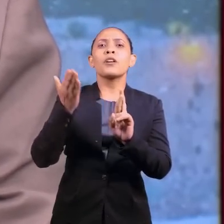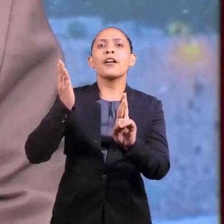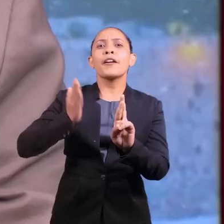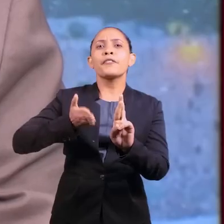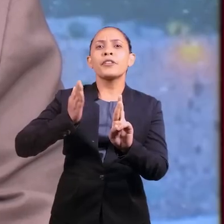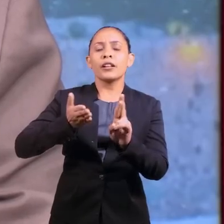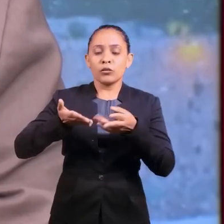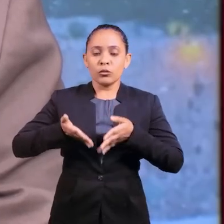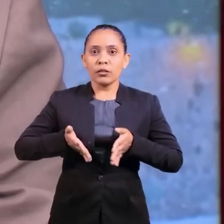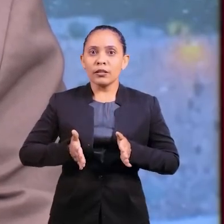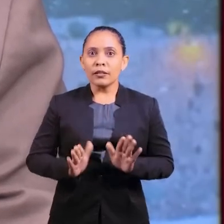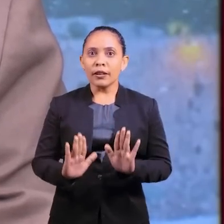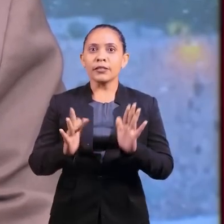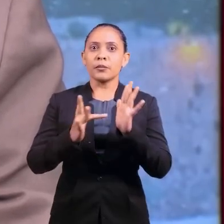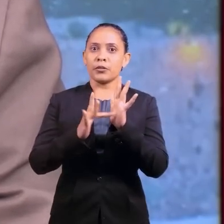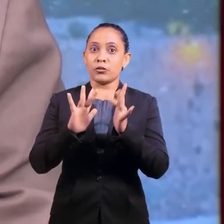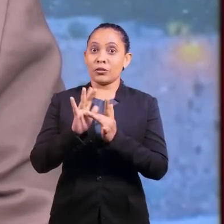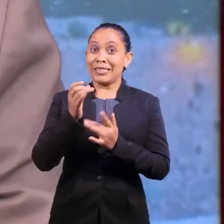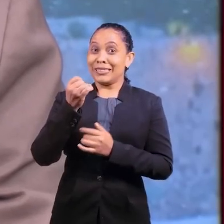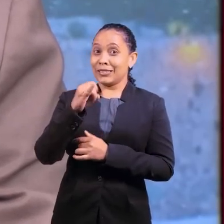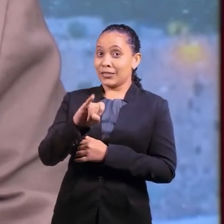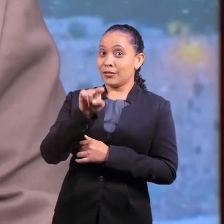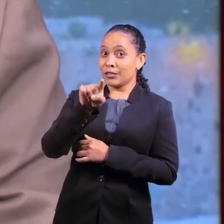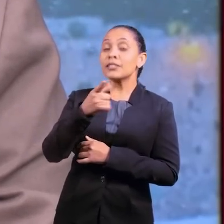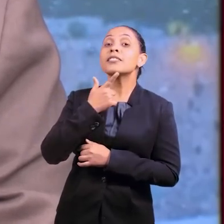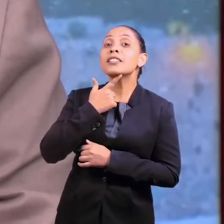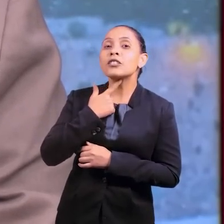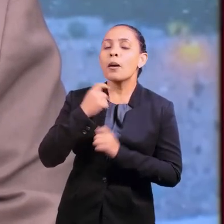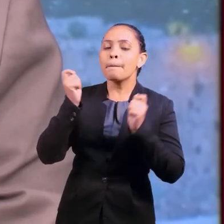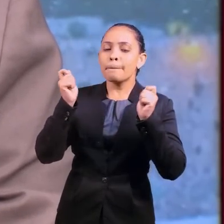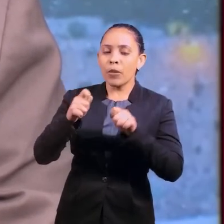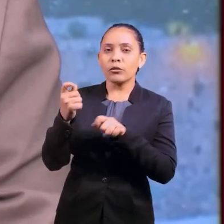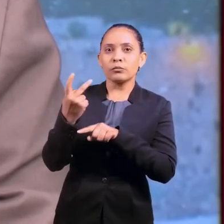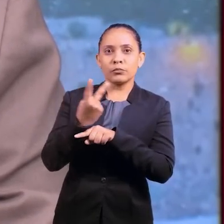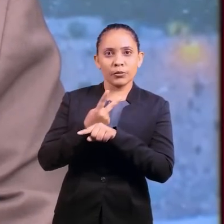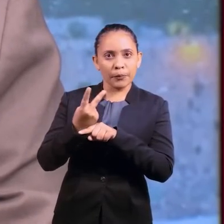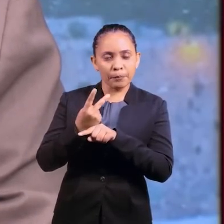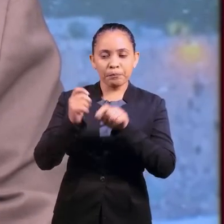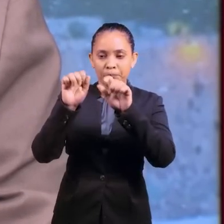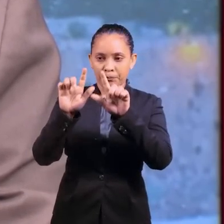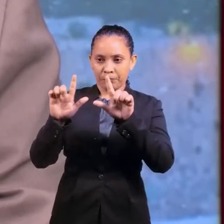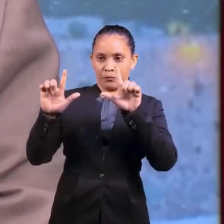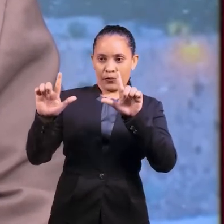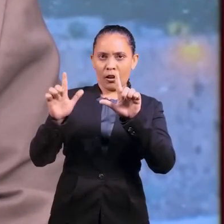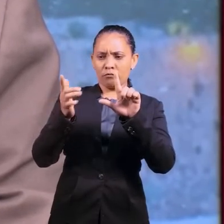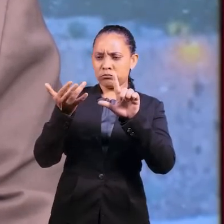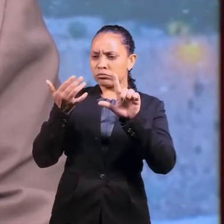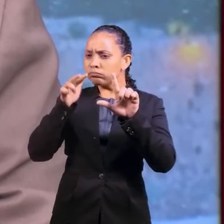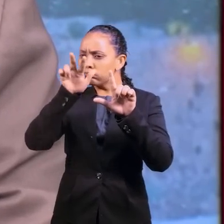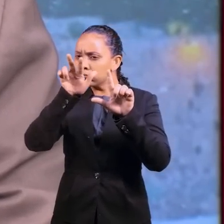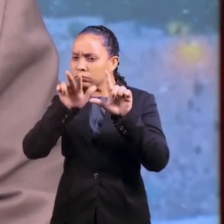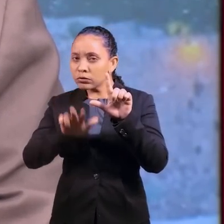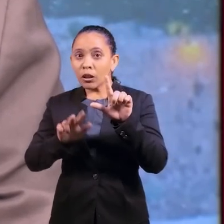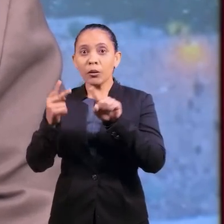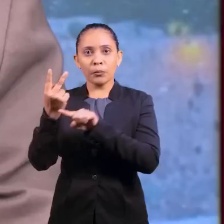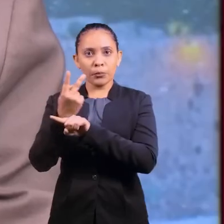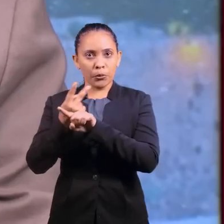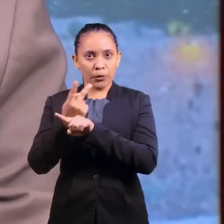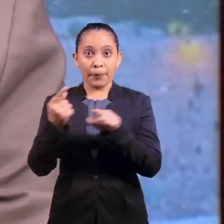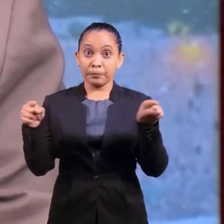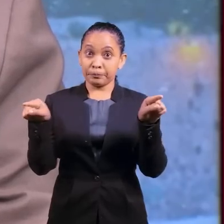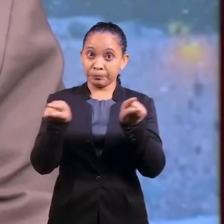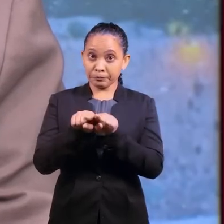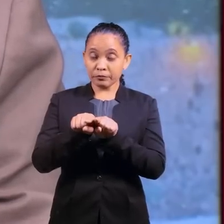Jesus. Foi um dos episódios. Se você desejar, você pode buscar isso no Mix, né, do YouTube. Também falamos sobre